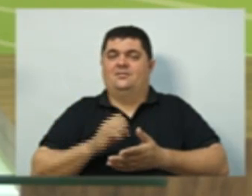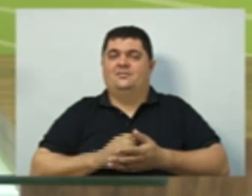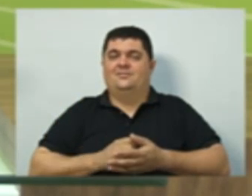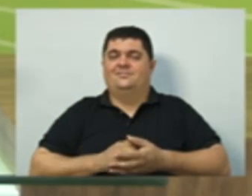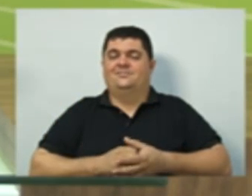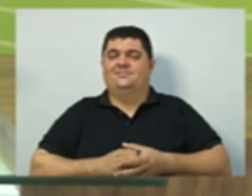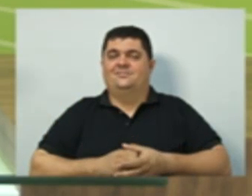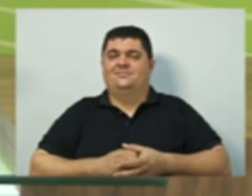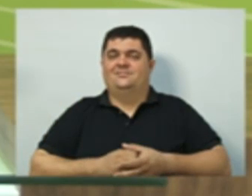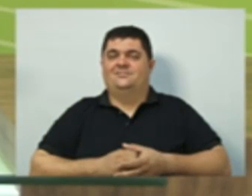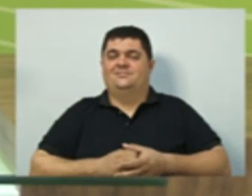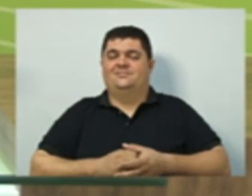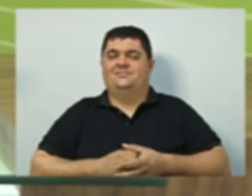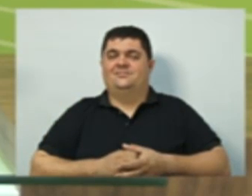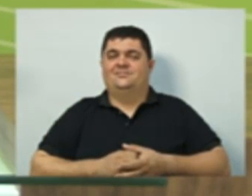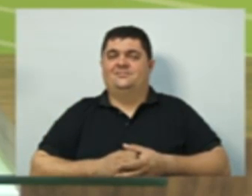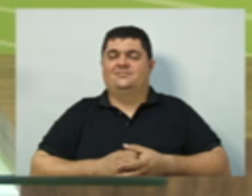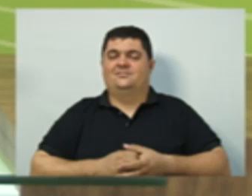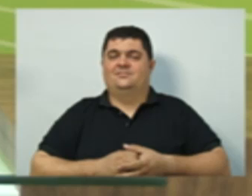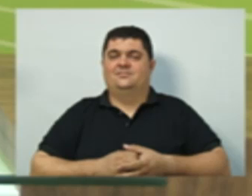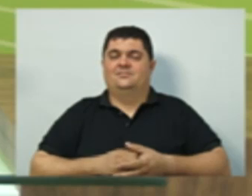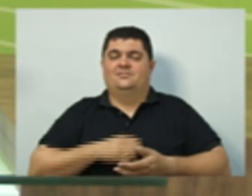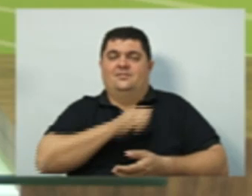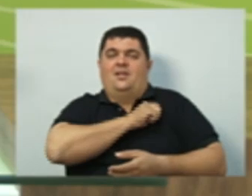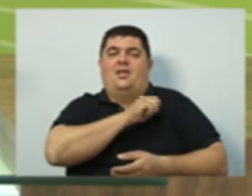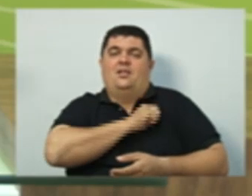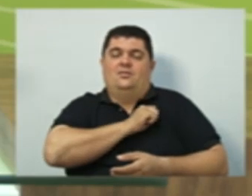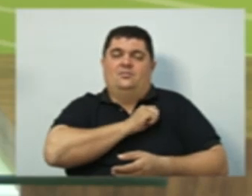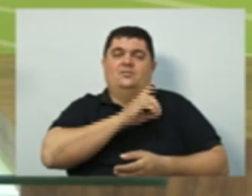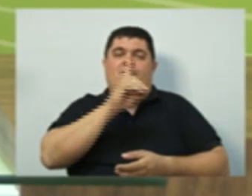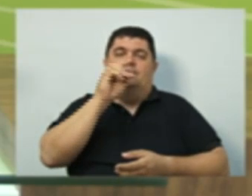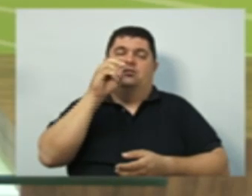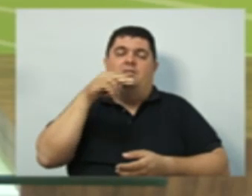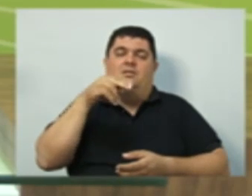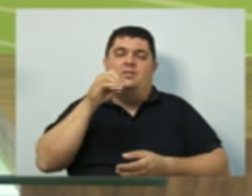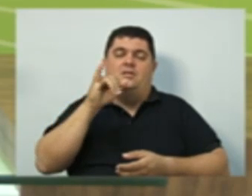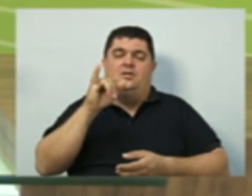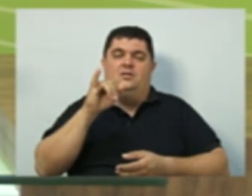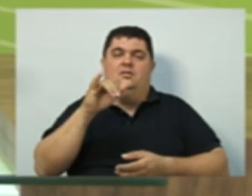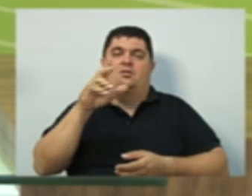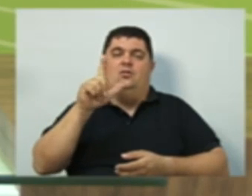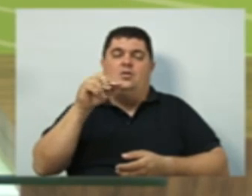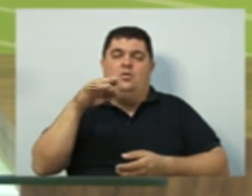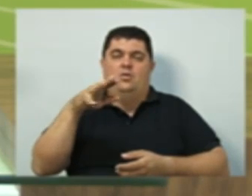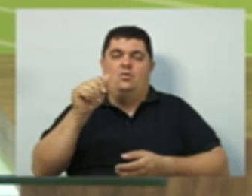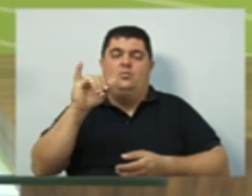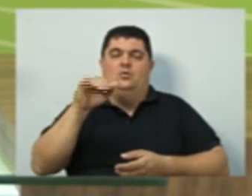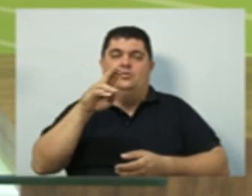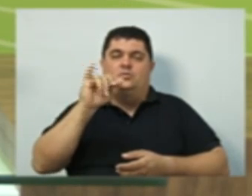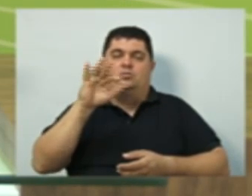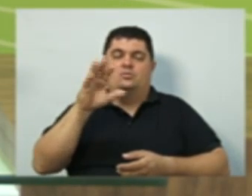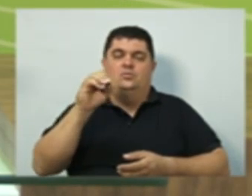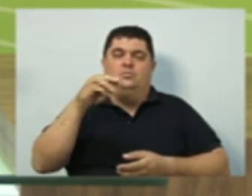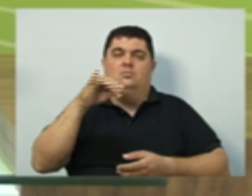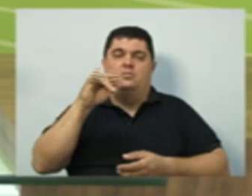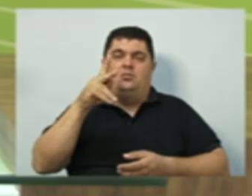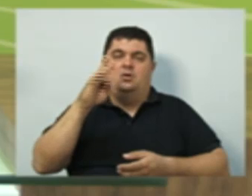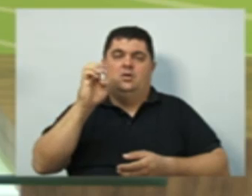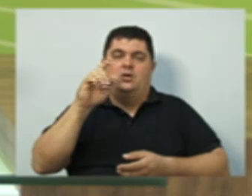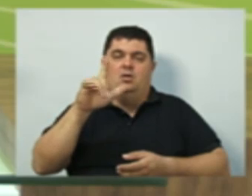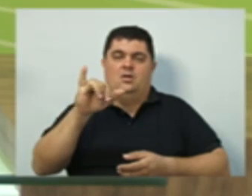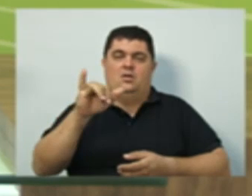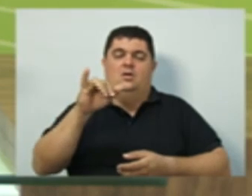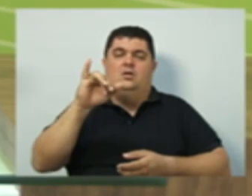novidade. Vamos lá então, os alunos Daniela, Luma, Júlio, Alex, Micaele,